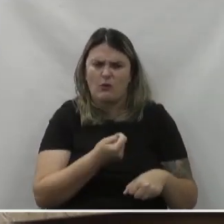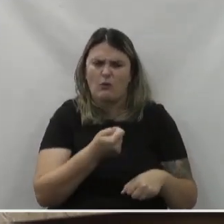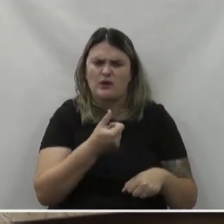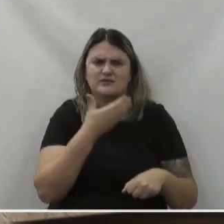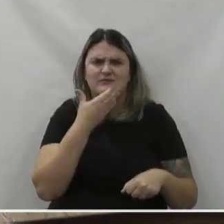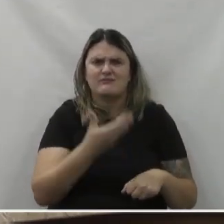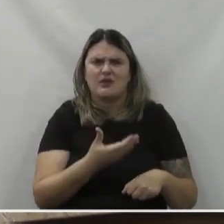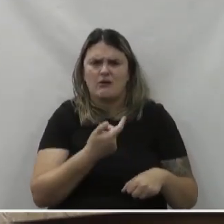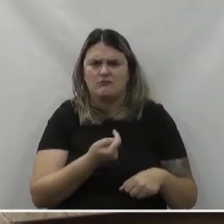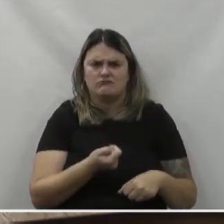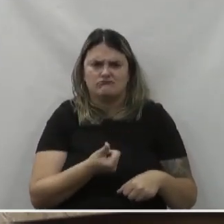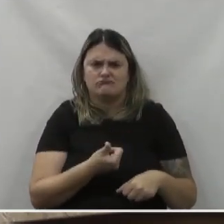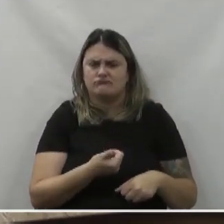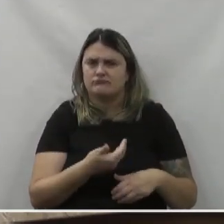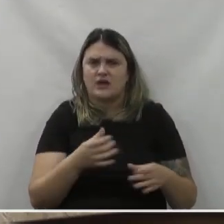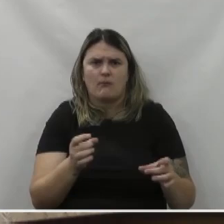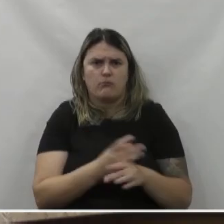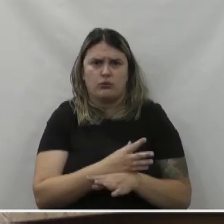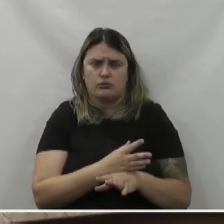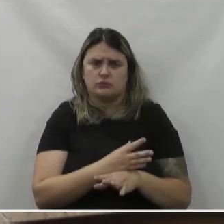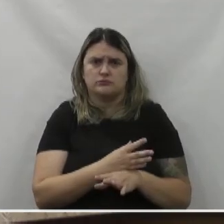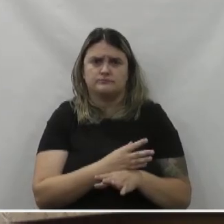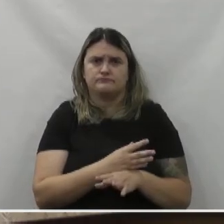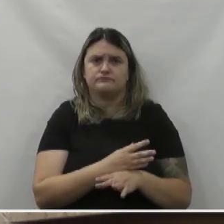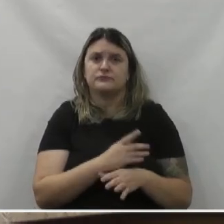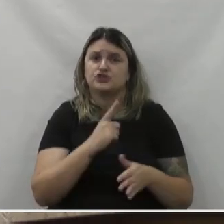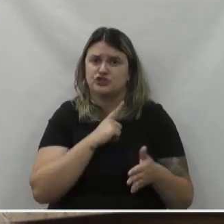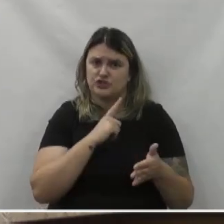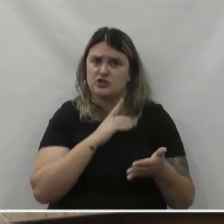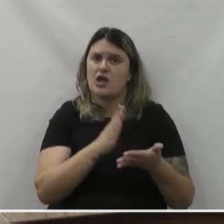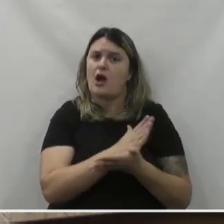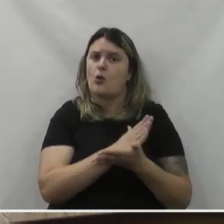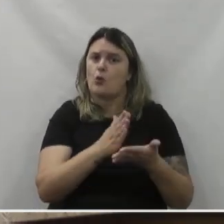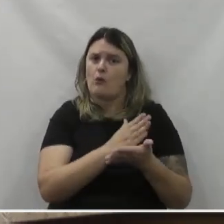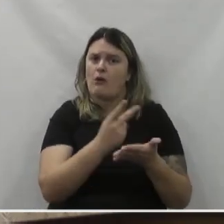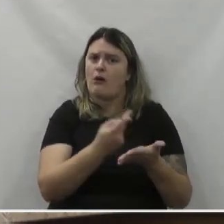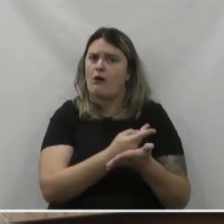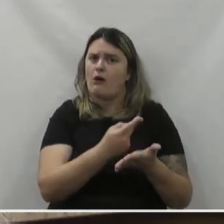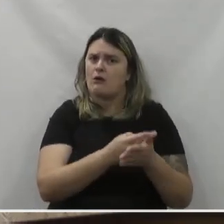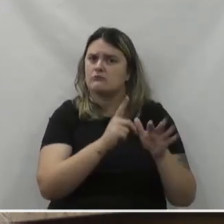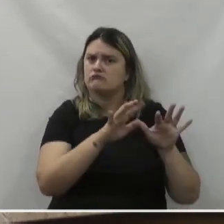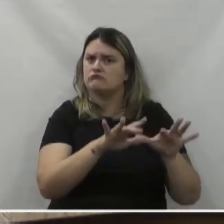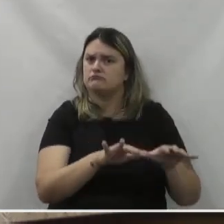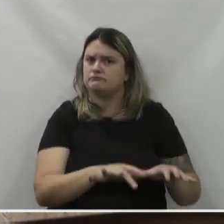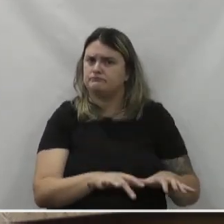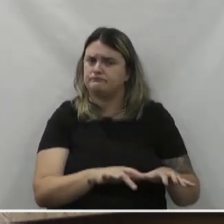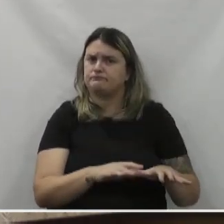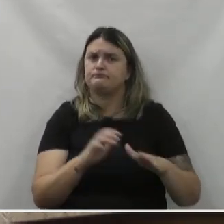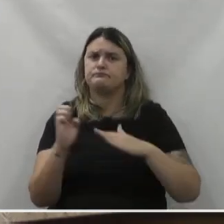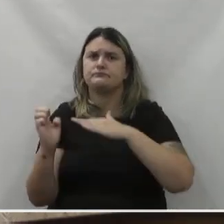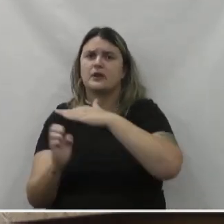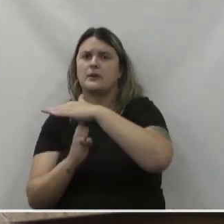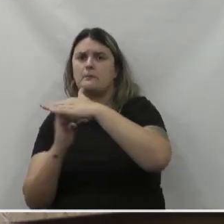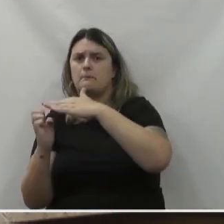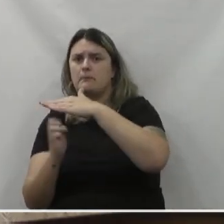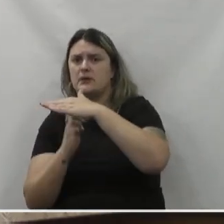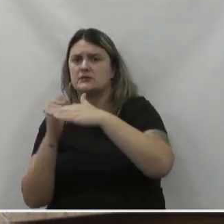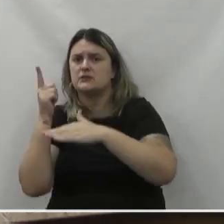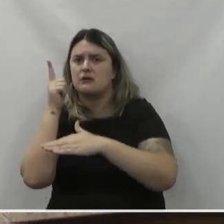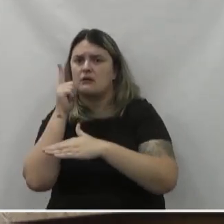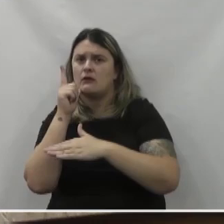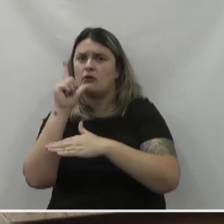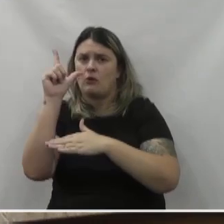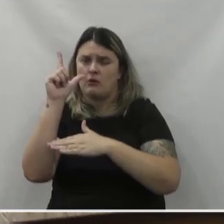dezembro de 2019, e que realmente tinha erros, falhas. E a empresa, ela